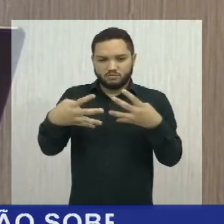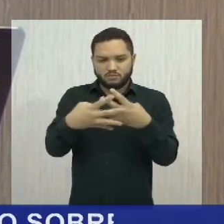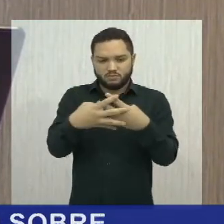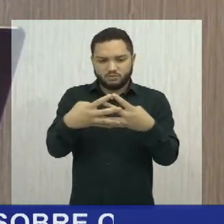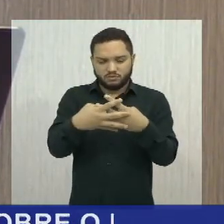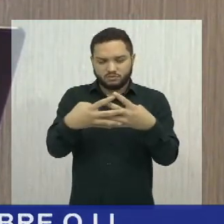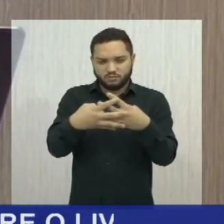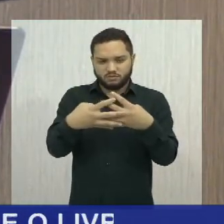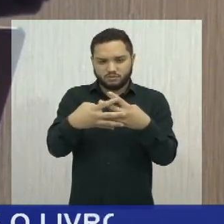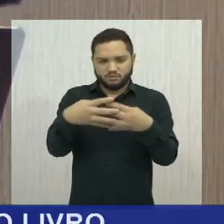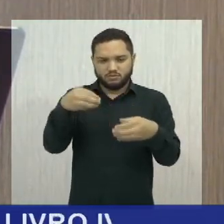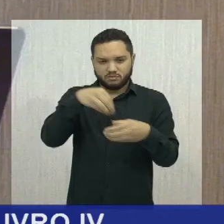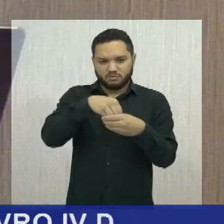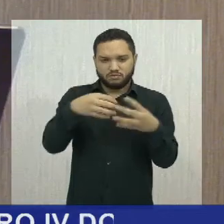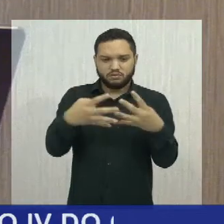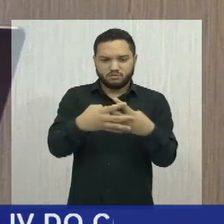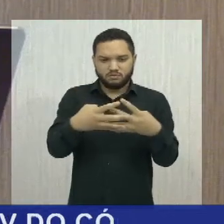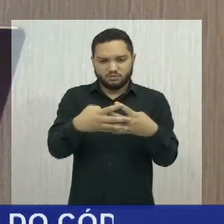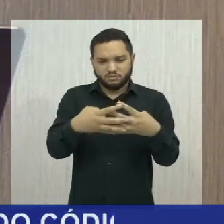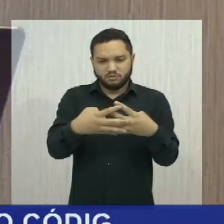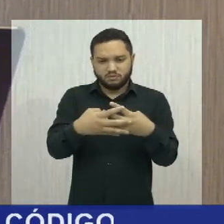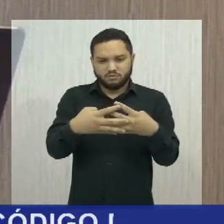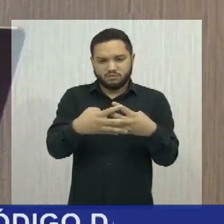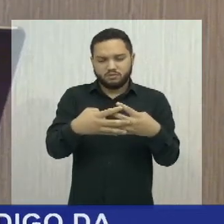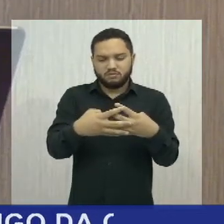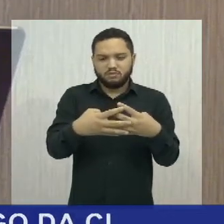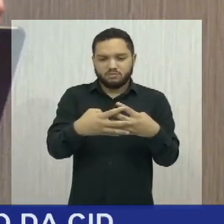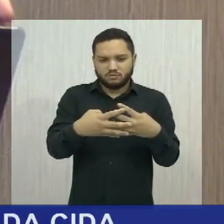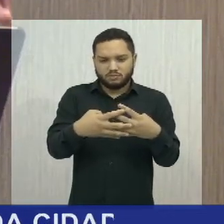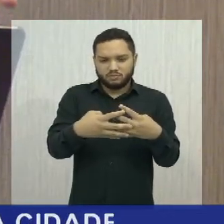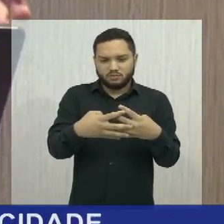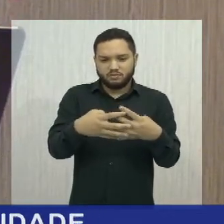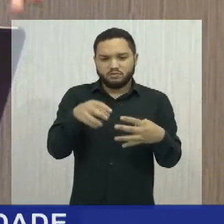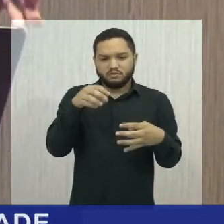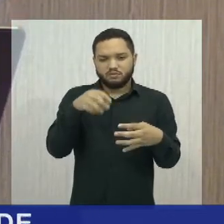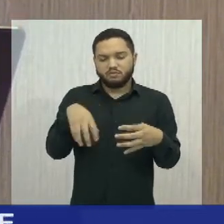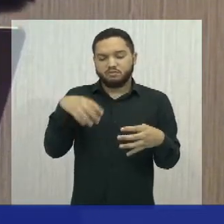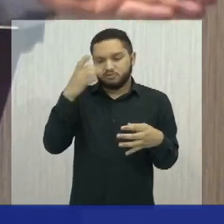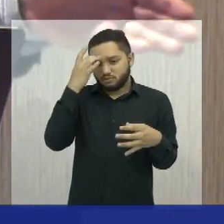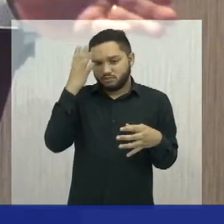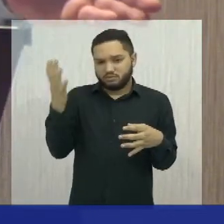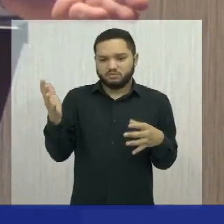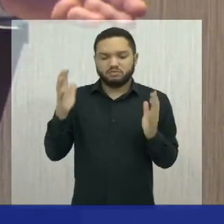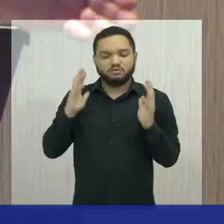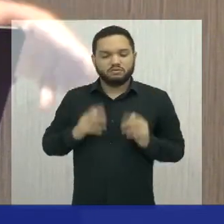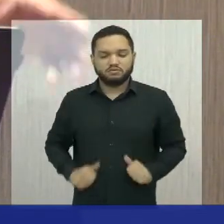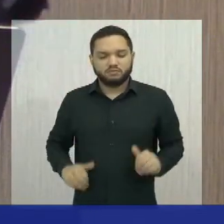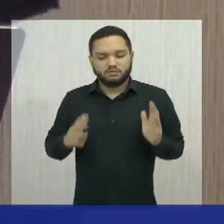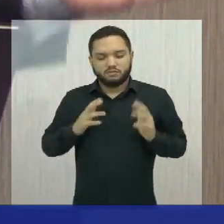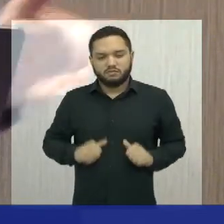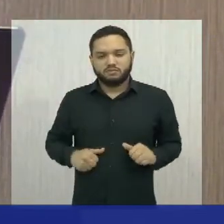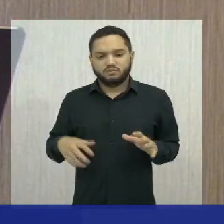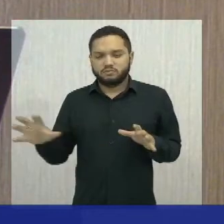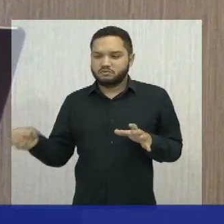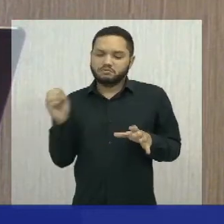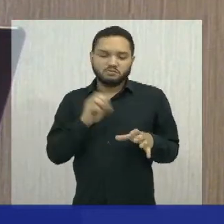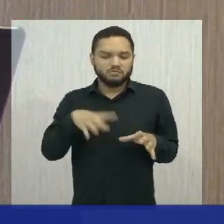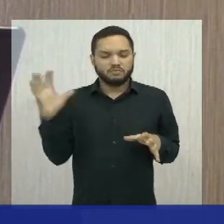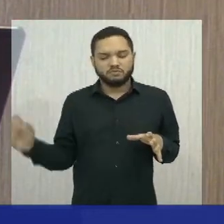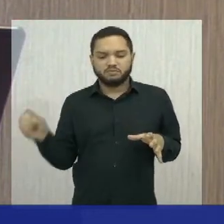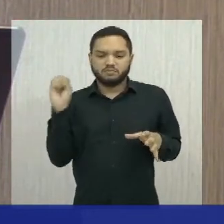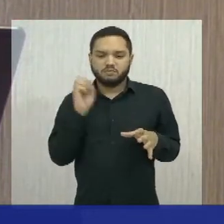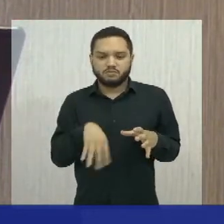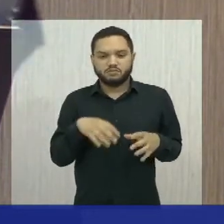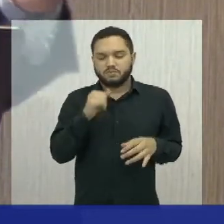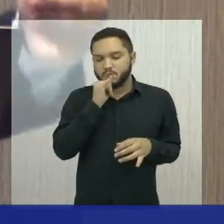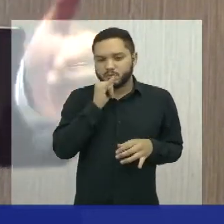dentro deles, um cesto de um material que não enferrujasse, etc., e que facilitasse a limpeza, né? Onde se poderia,